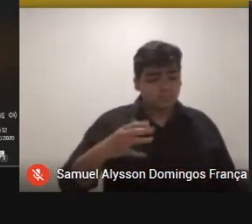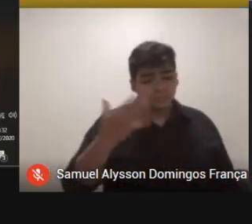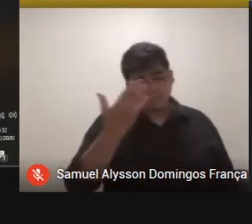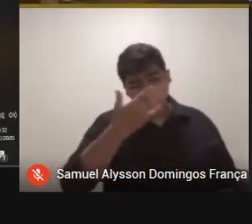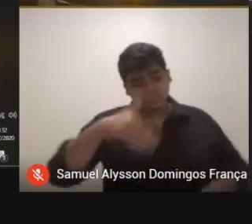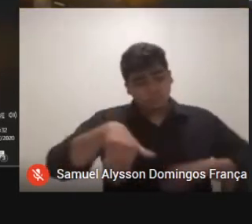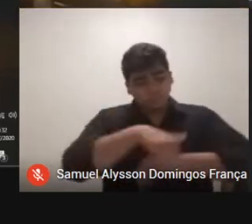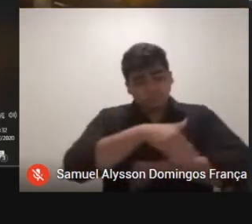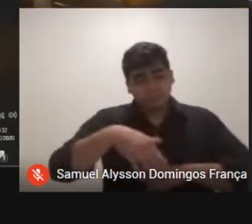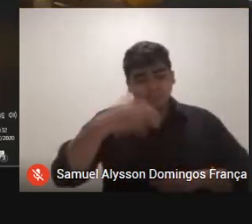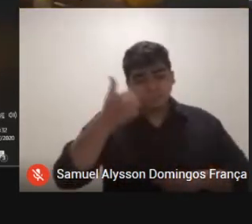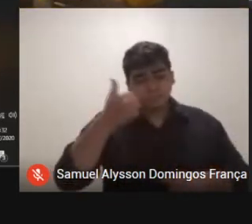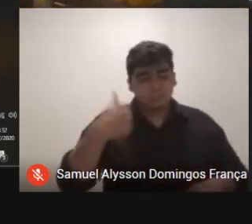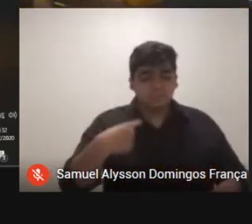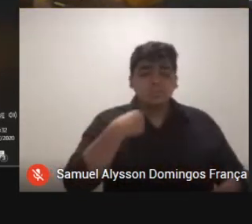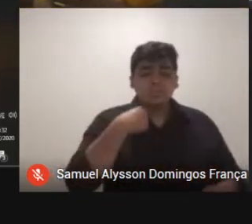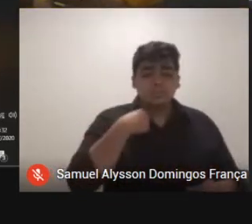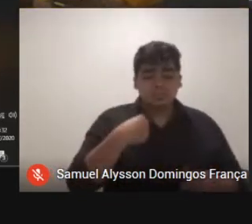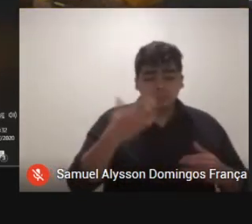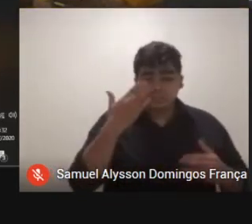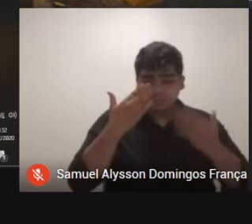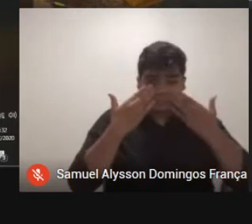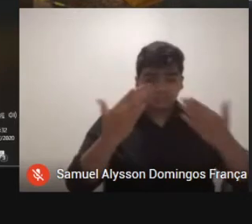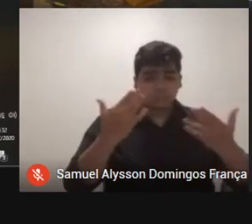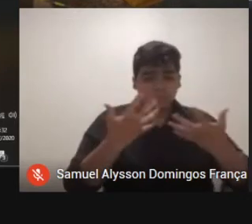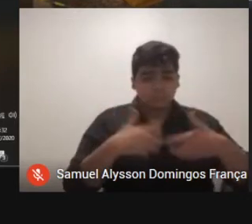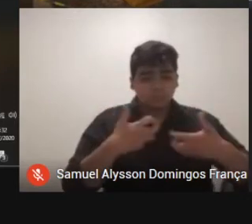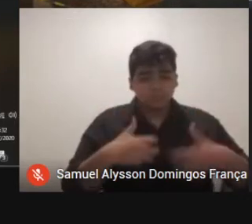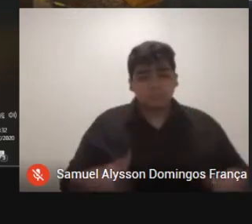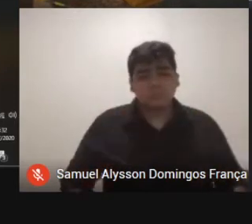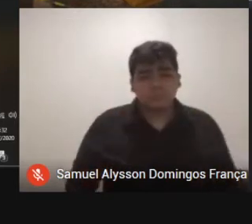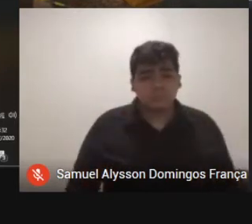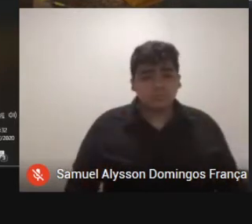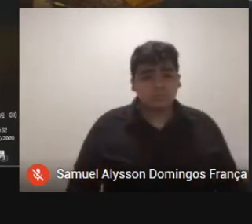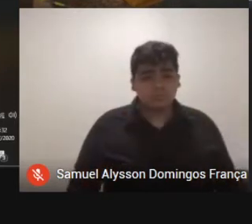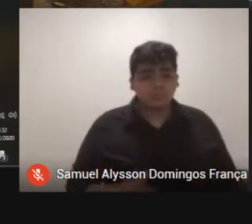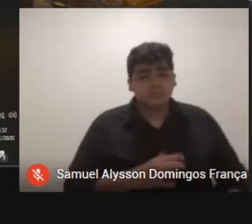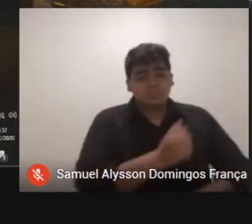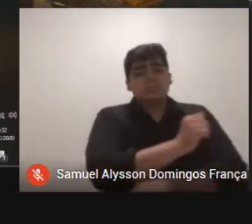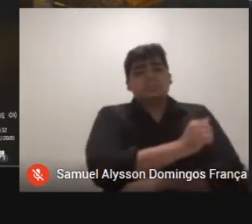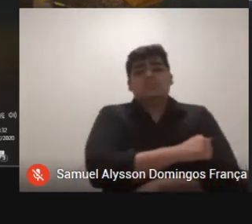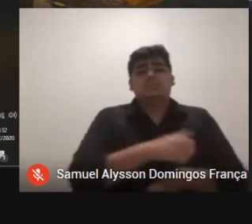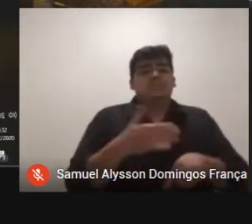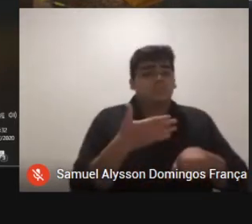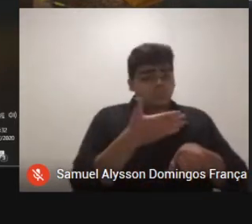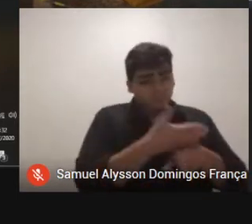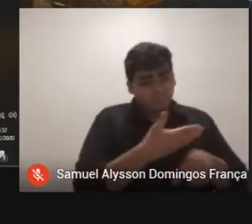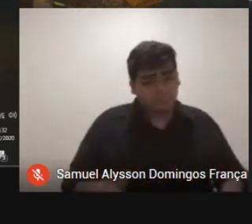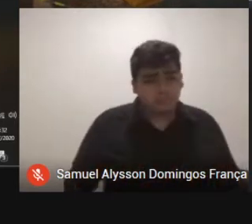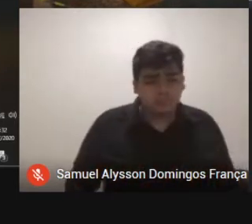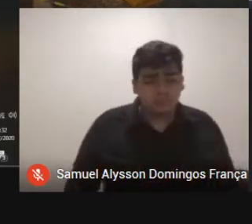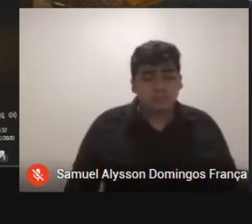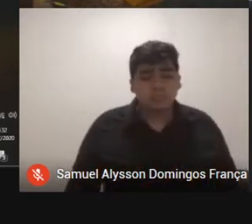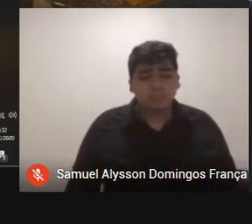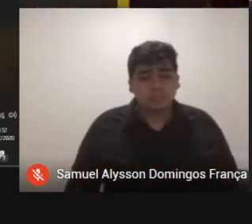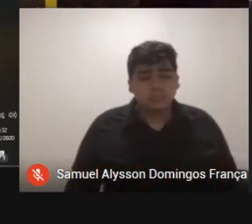frente ao FPB. Aqui, ó, a gente tem o acesso dos estudantes. Aqui, logo aqui, o ponto de ônibus.